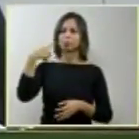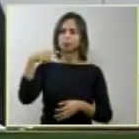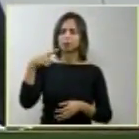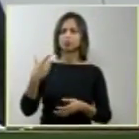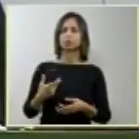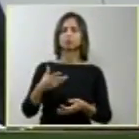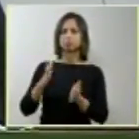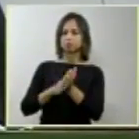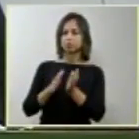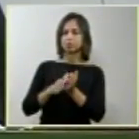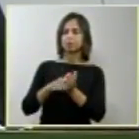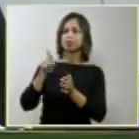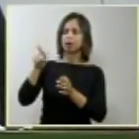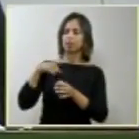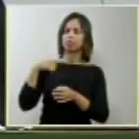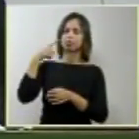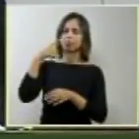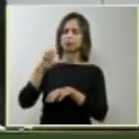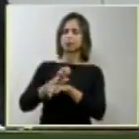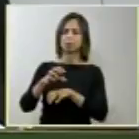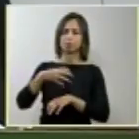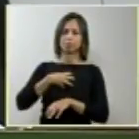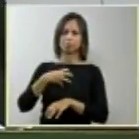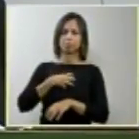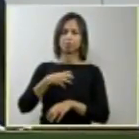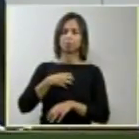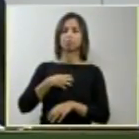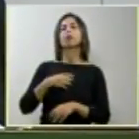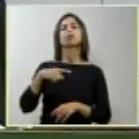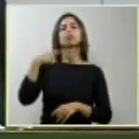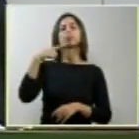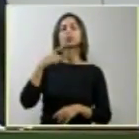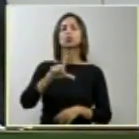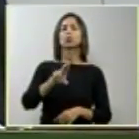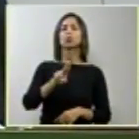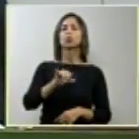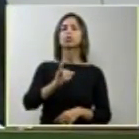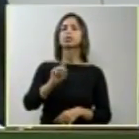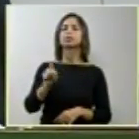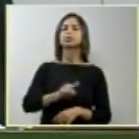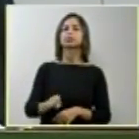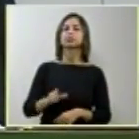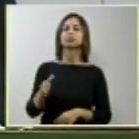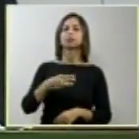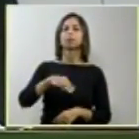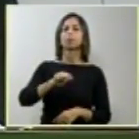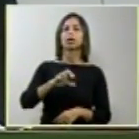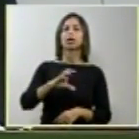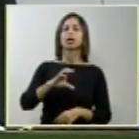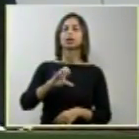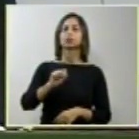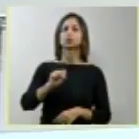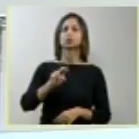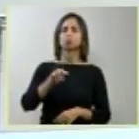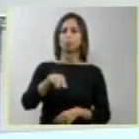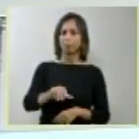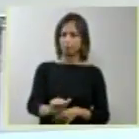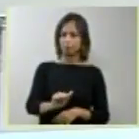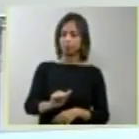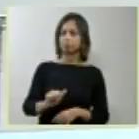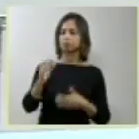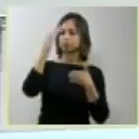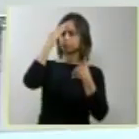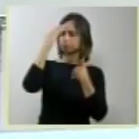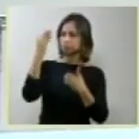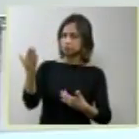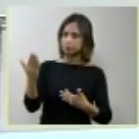pelo Estado da Bahia, doutor Luiz Bassuma, quanto à exposição feita. E acredito